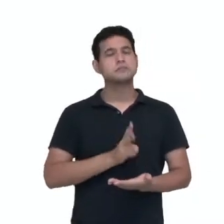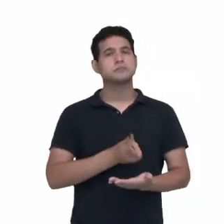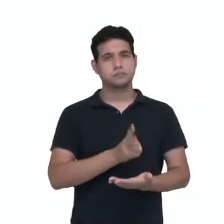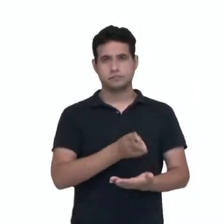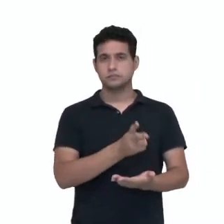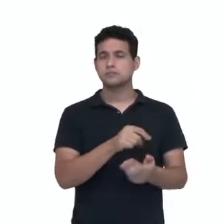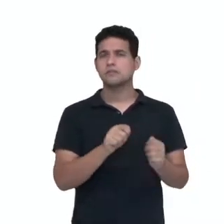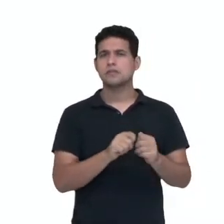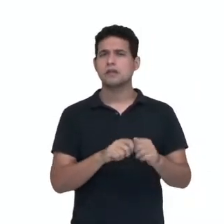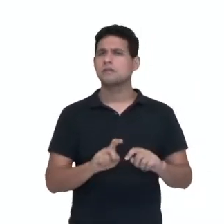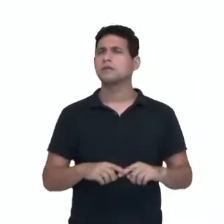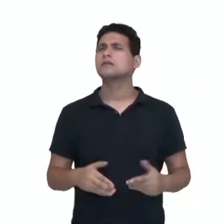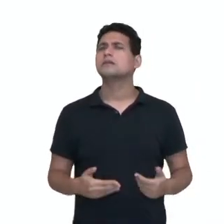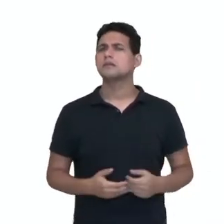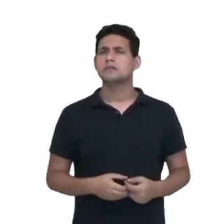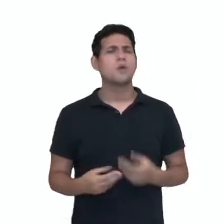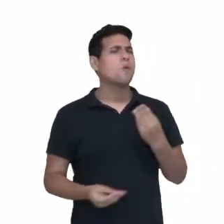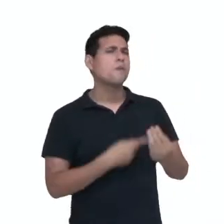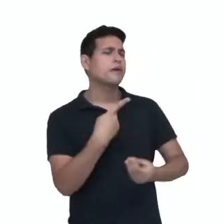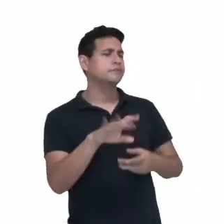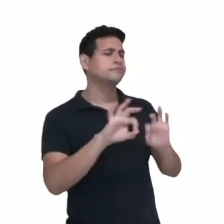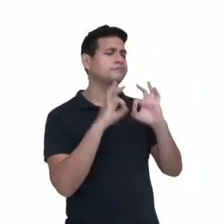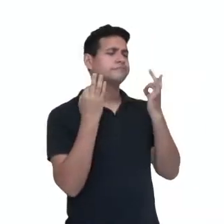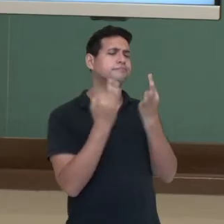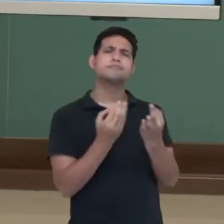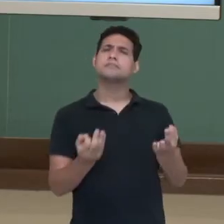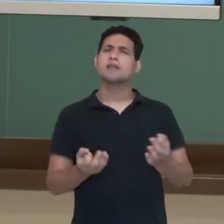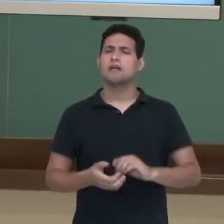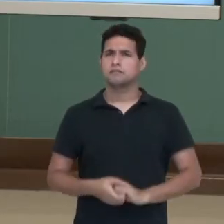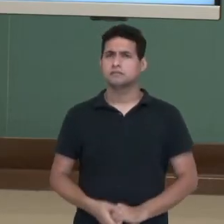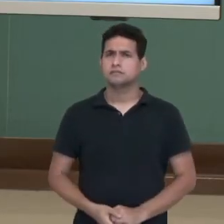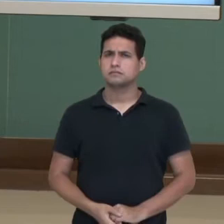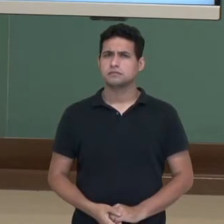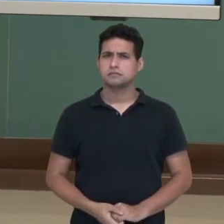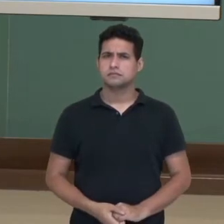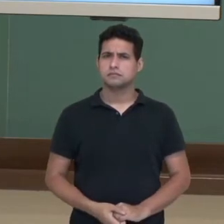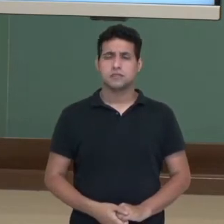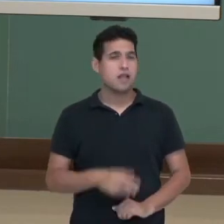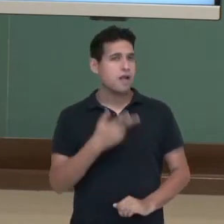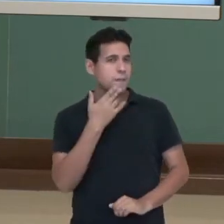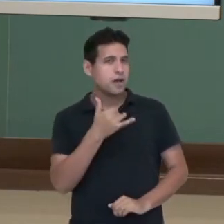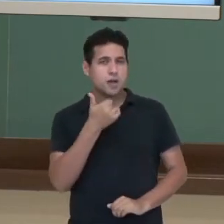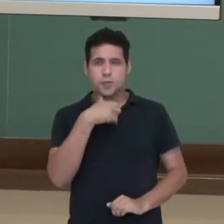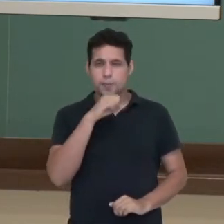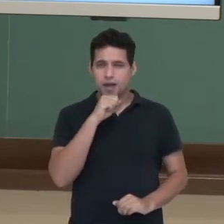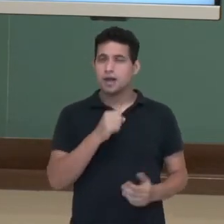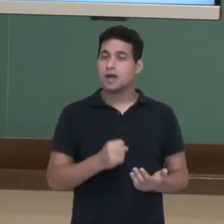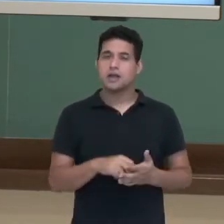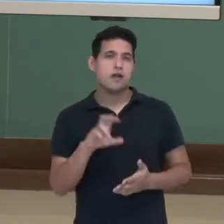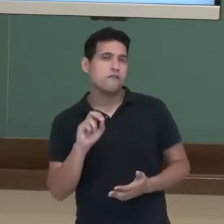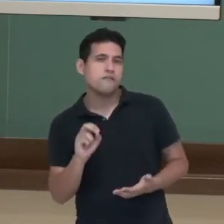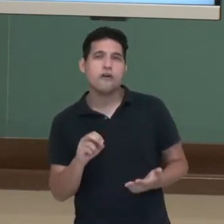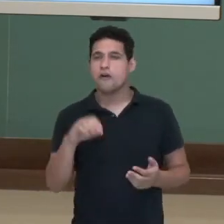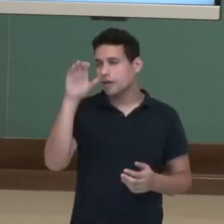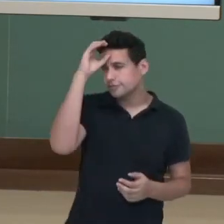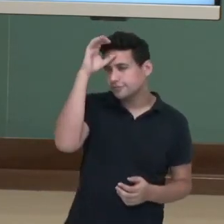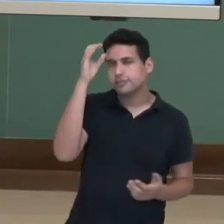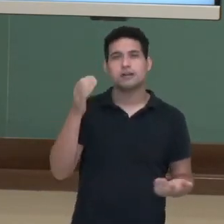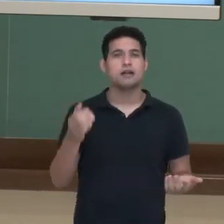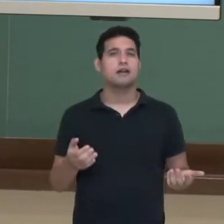constantemente. E aí, gente, como que é na família de vocês? A mãe, a avó, a